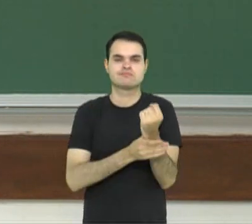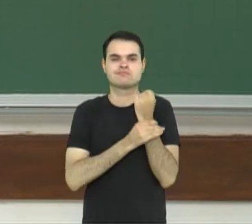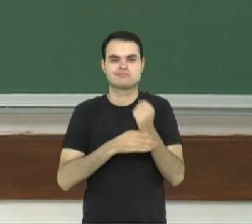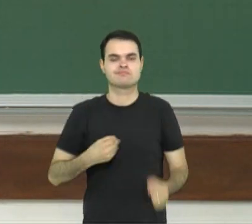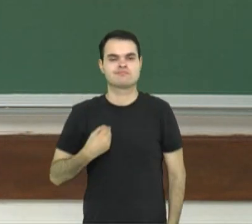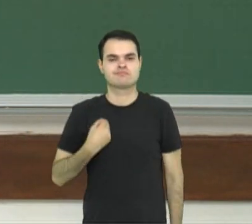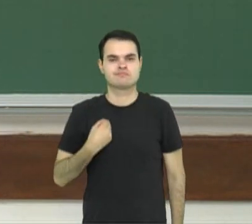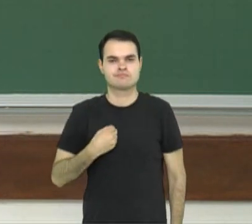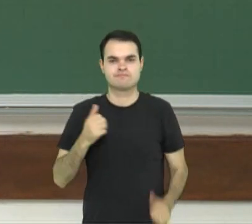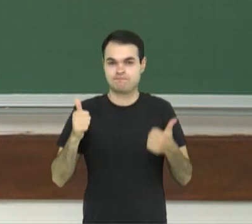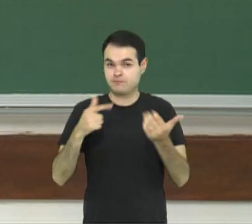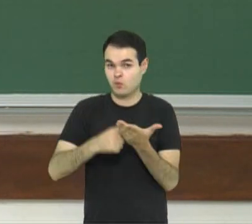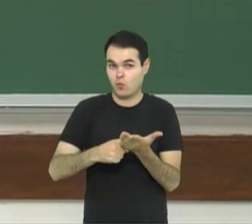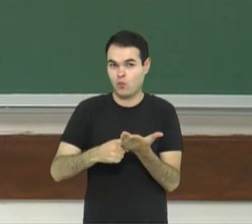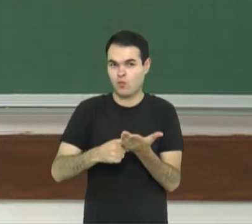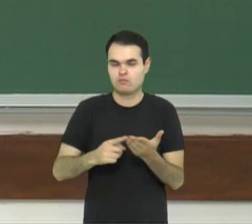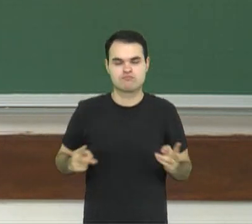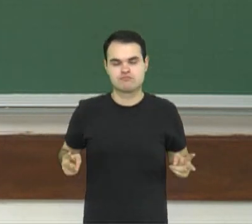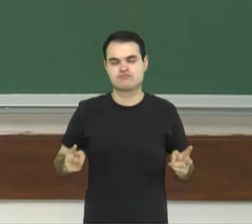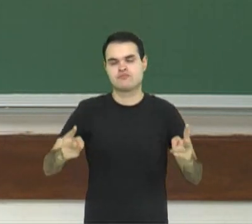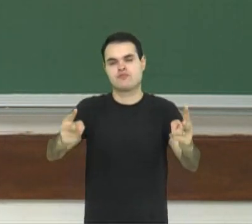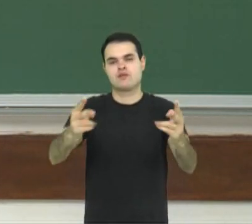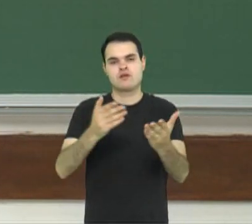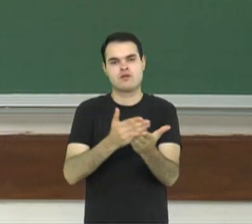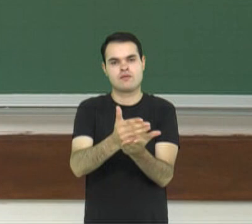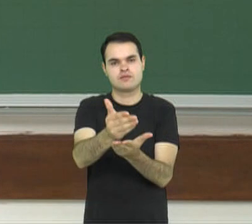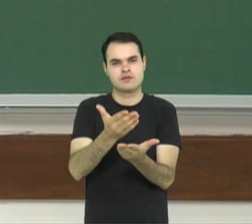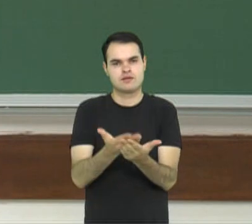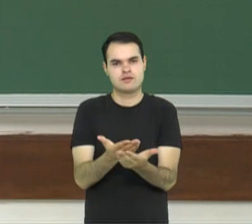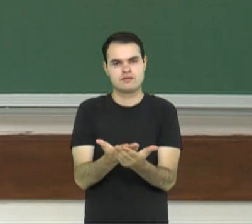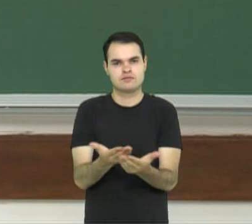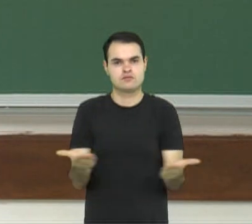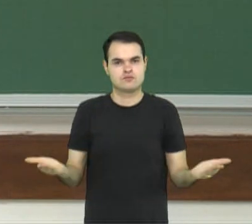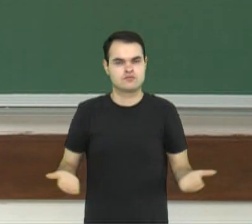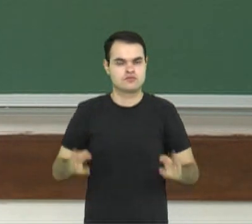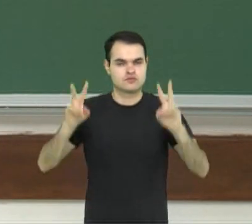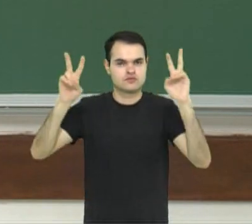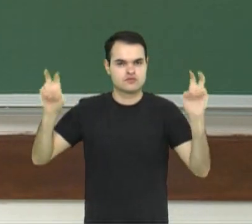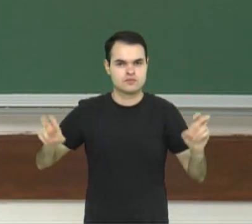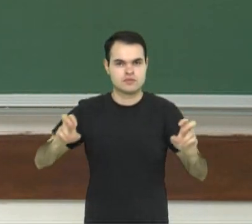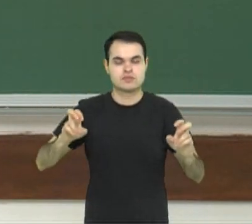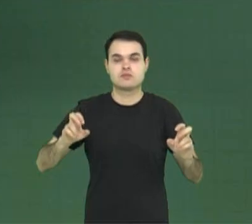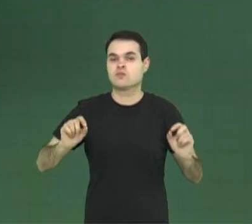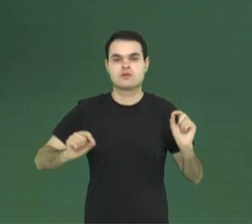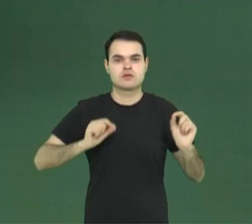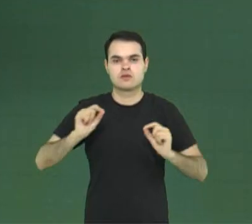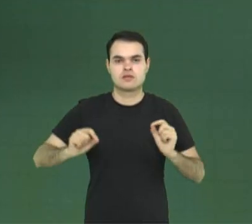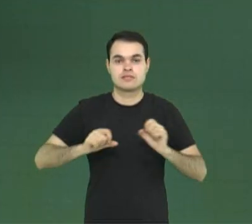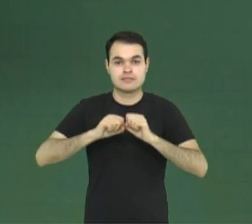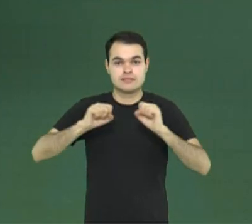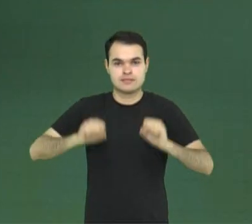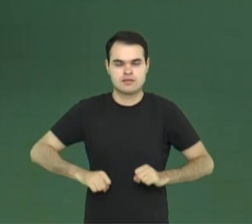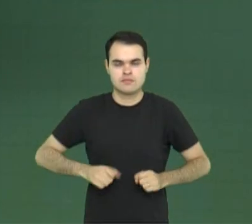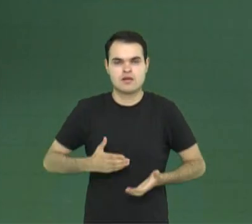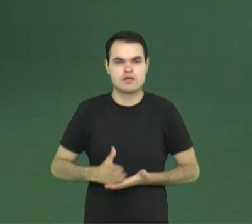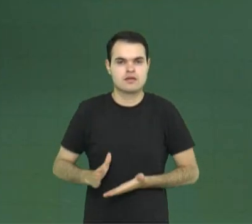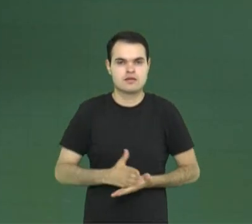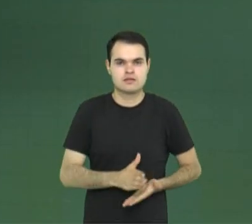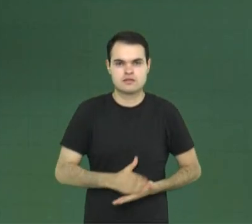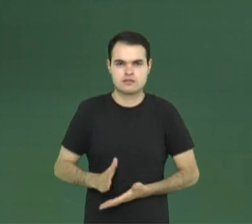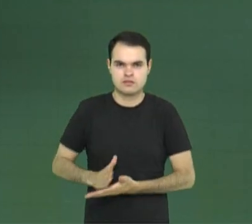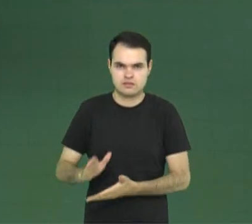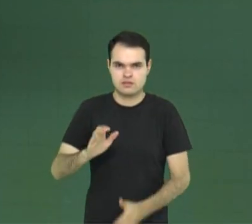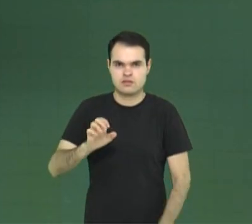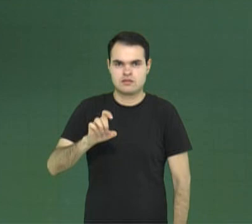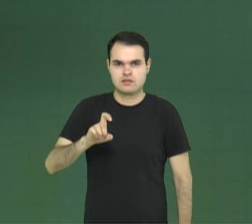presença. Combinado? Então vamos lá começar a nossa aula sobre o sistema excretor. Então, primeiro aqui eu trouxe para vocês